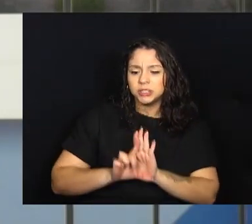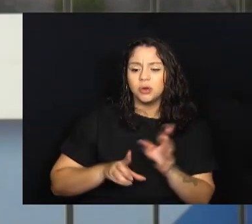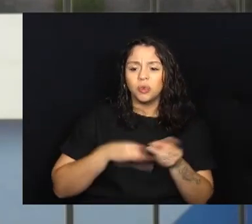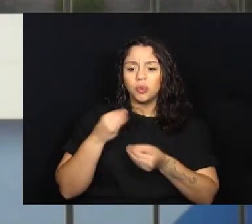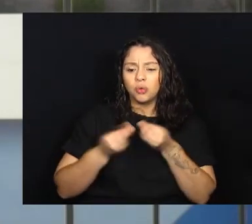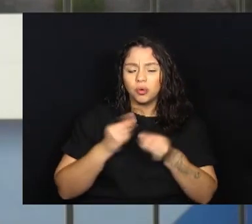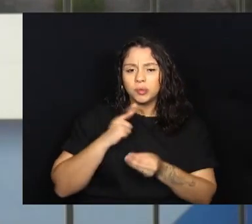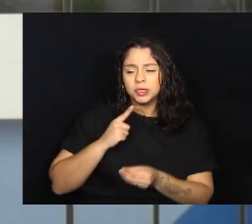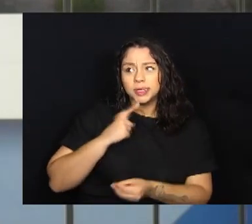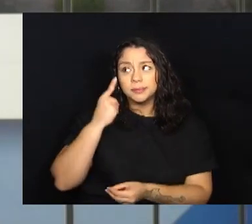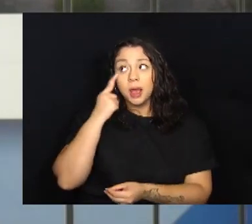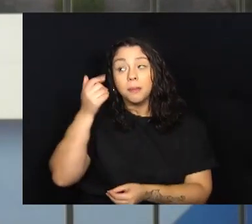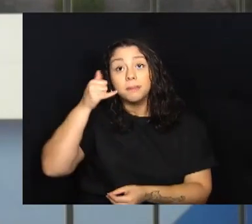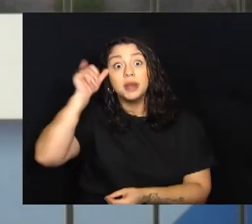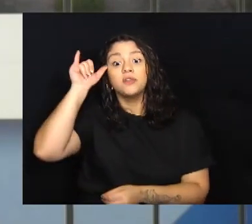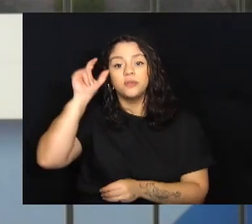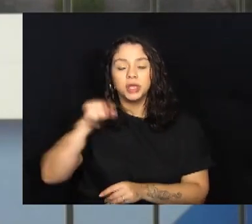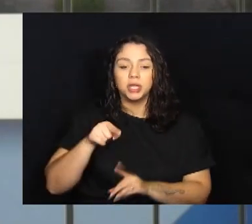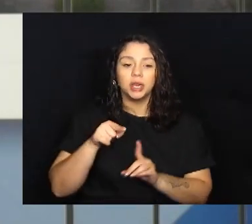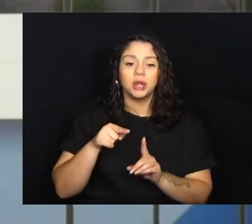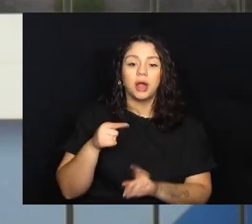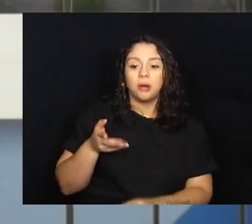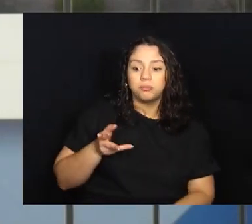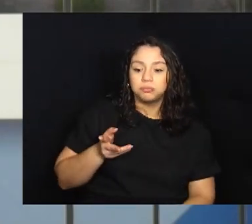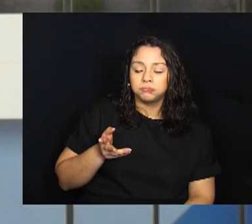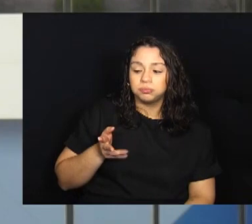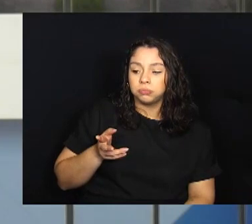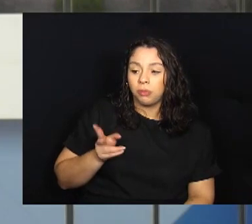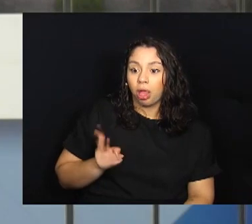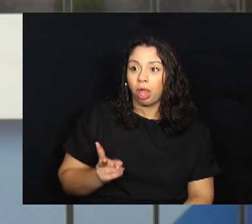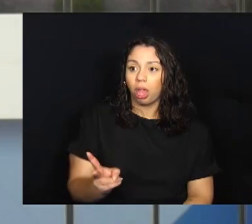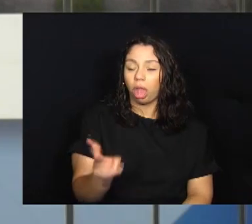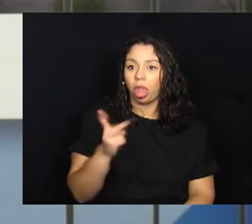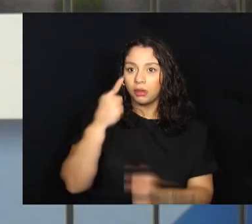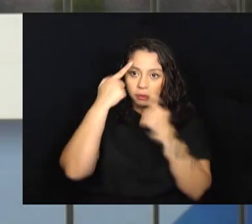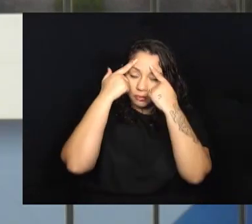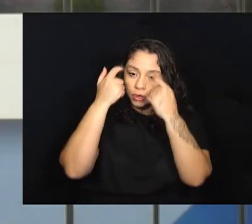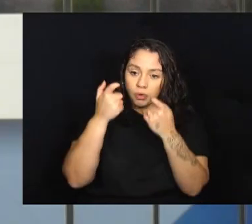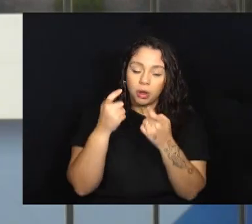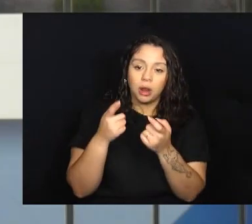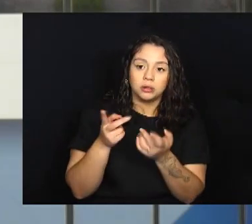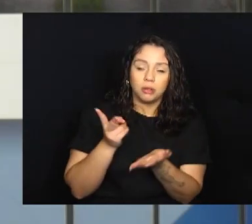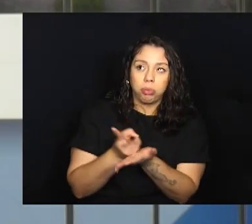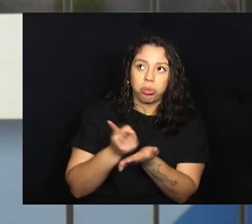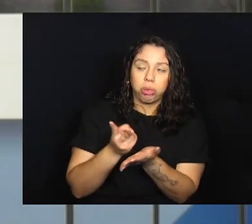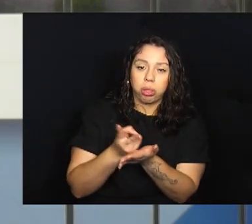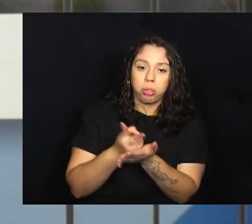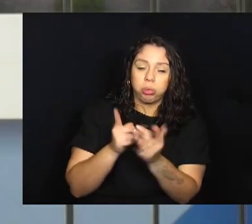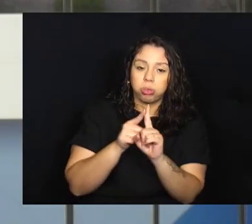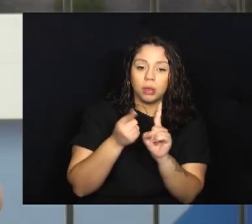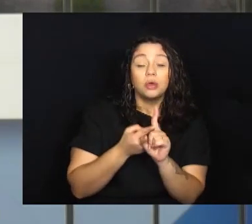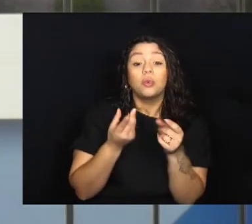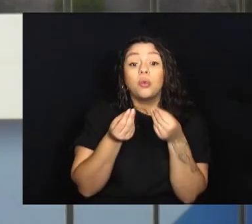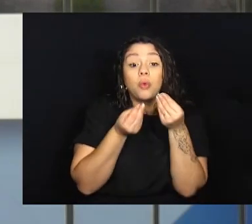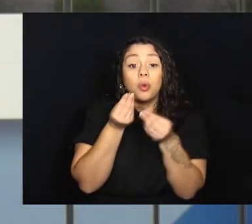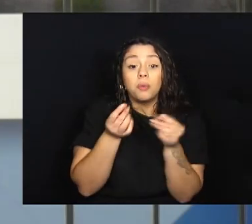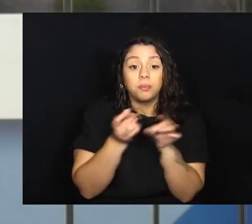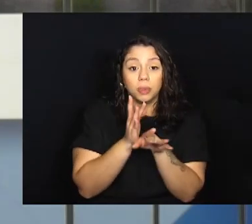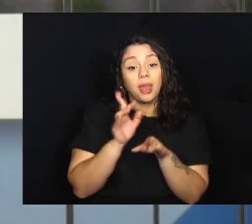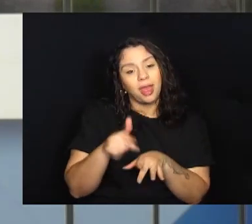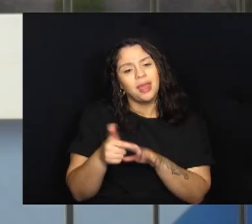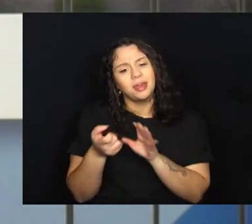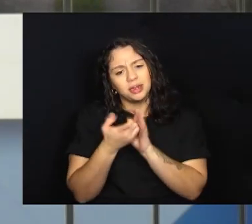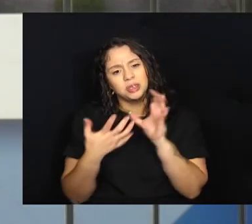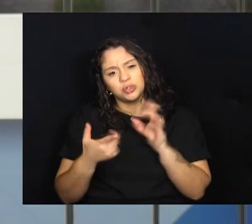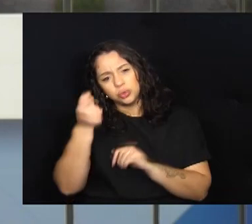gente previne a perpetuação de violência obstétrica. Acho que tem isso. E tem um aspecto cultural também,